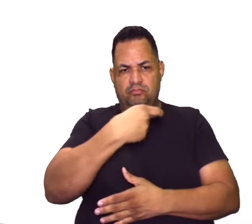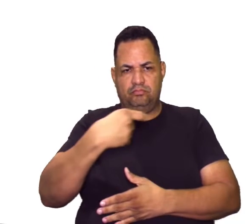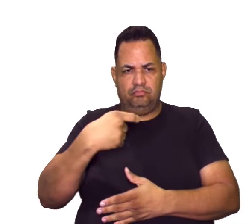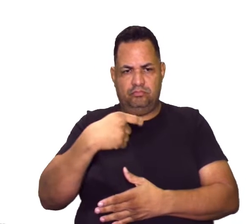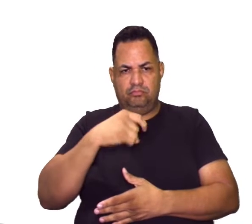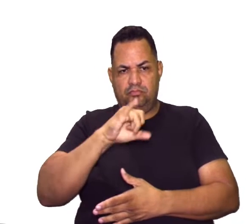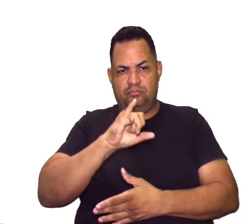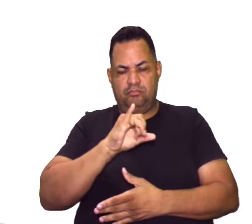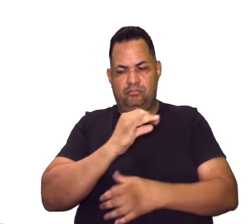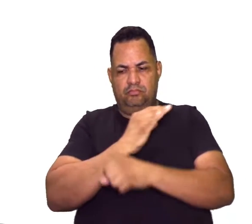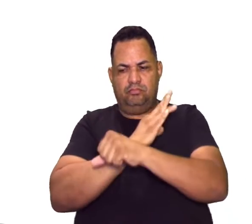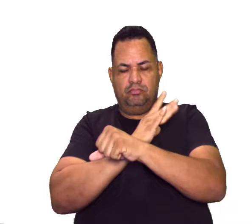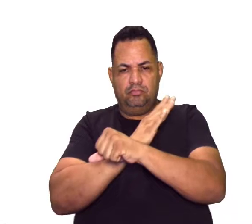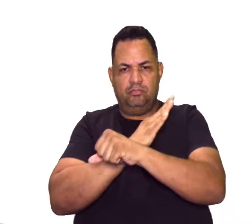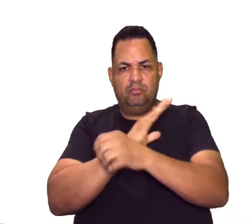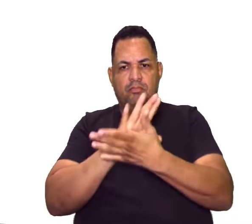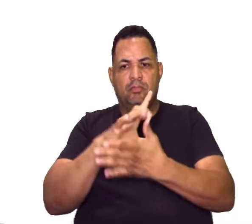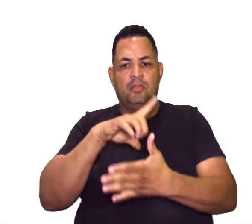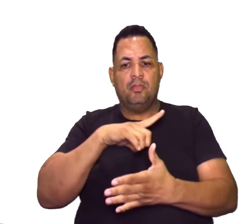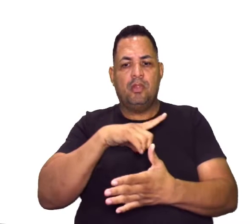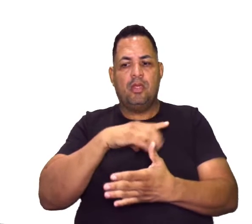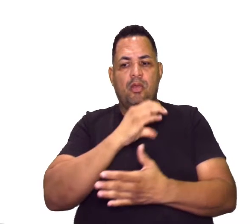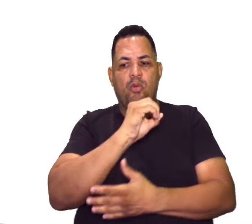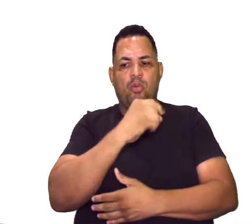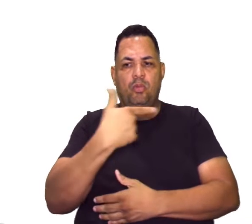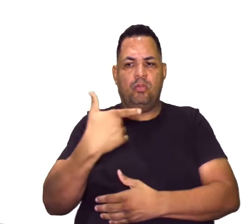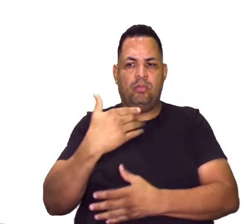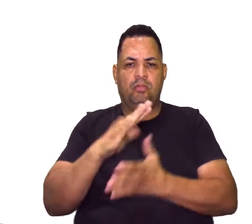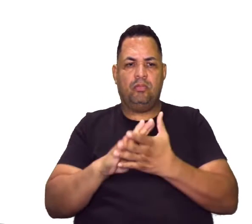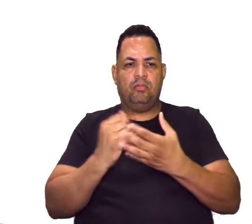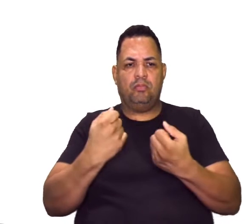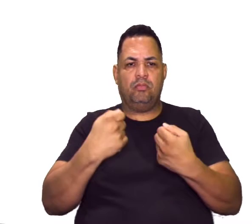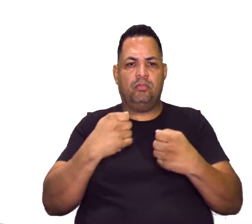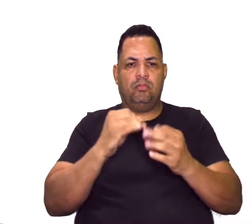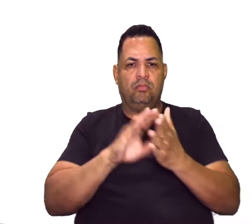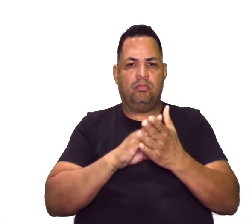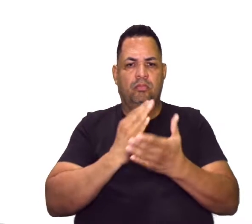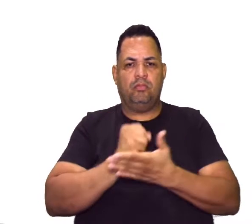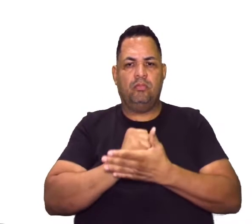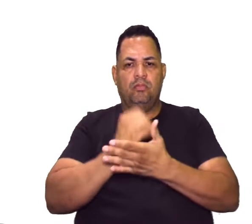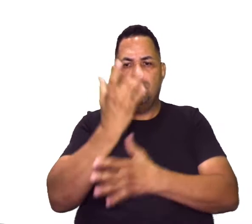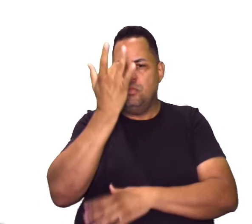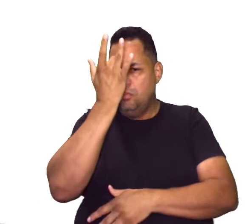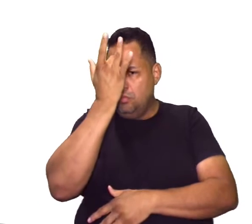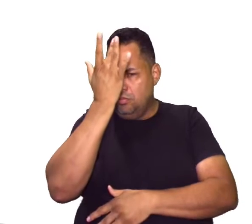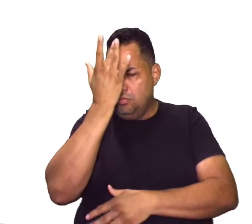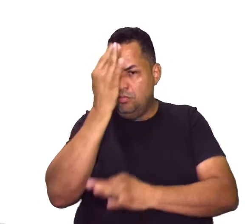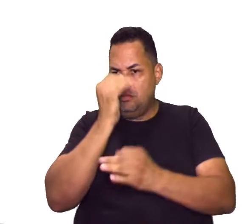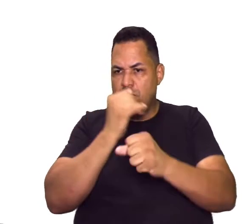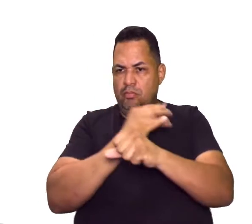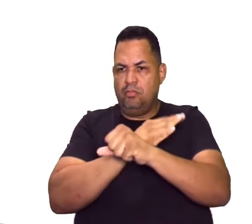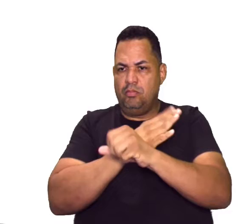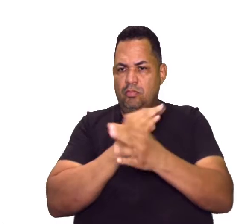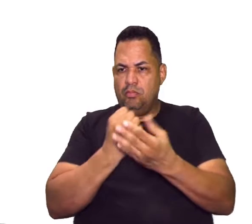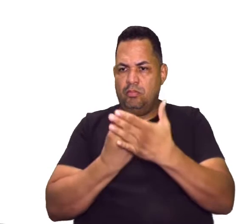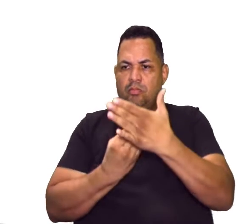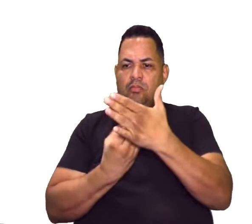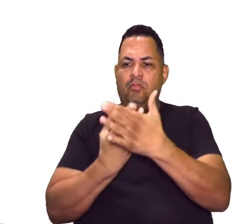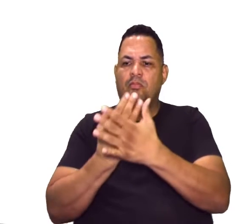são ácidos que contêm oxigênio, pode ser determinada com base na facilidade com que esses